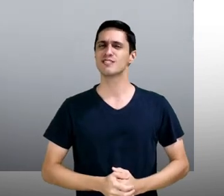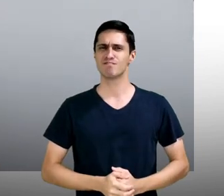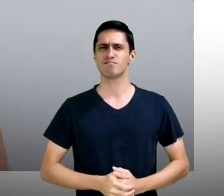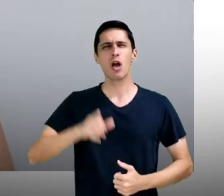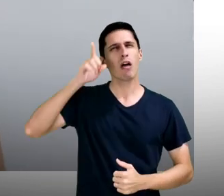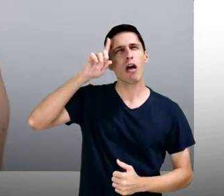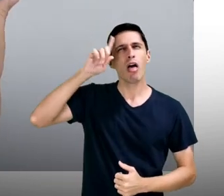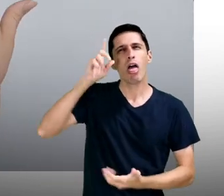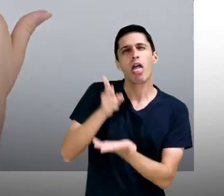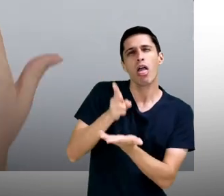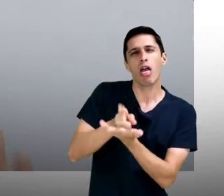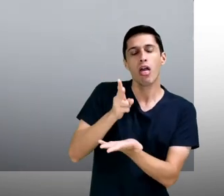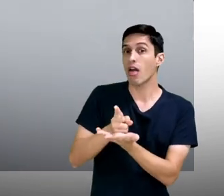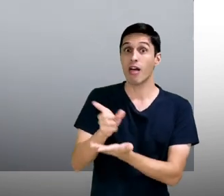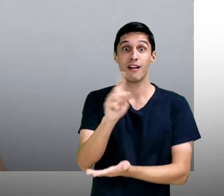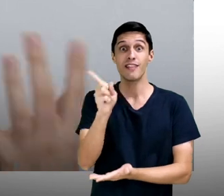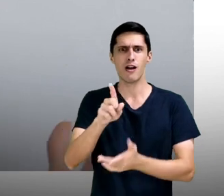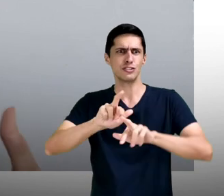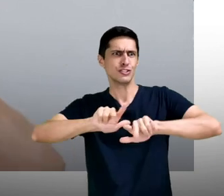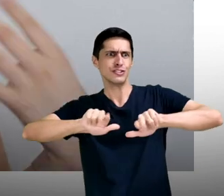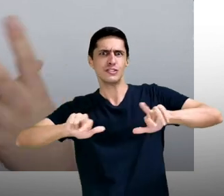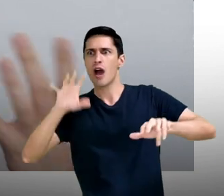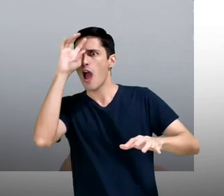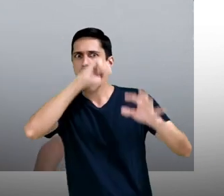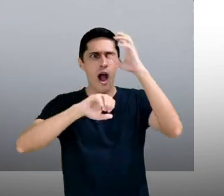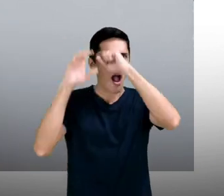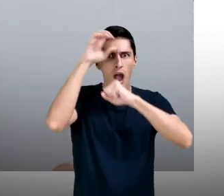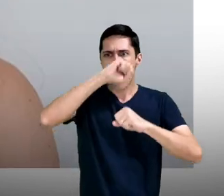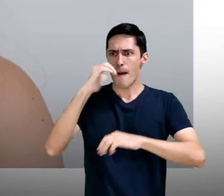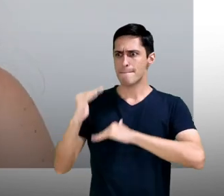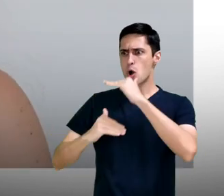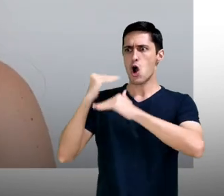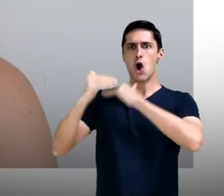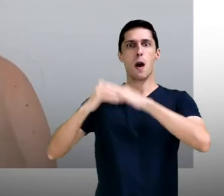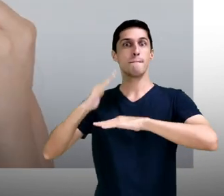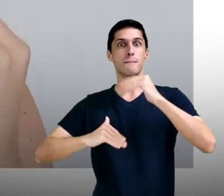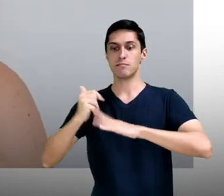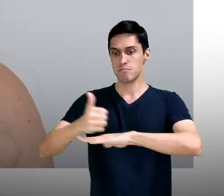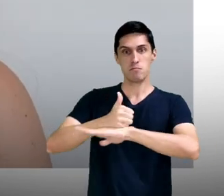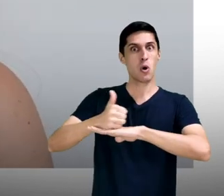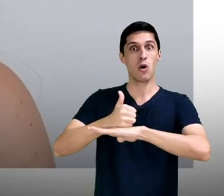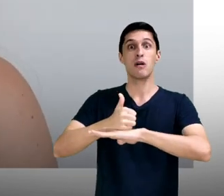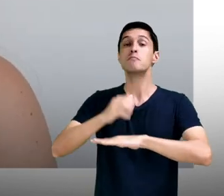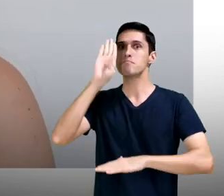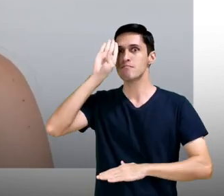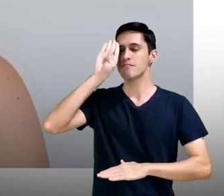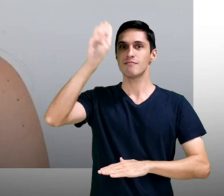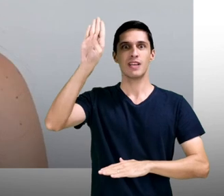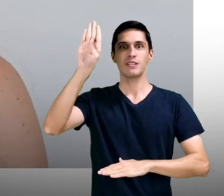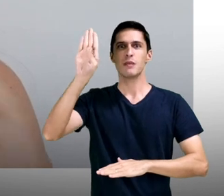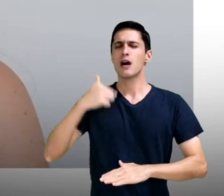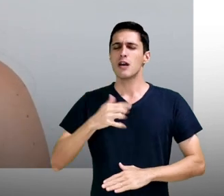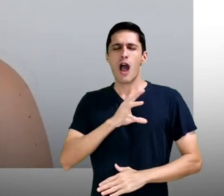é igual ao outro então a gente está sempre aprendendo coisas novas evoluindo e crescendo profissionalmente acho que isso é o ponto principal que me